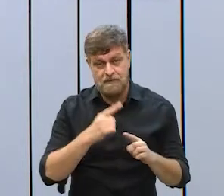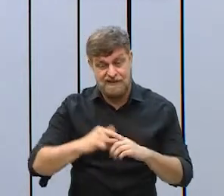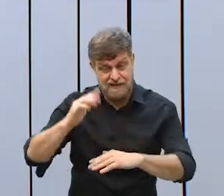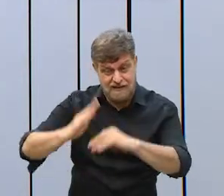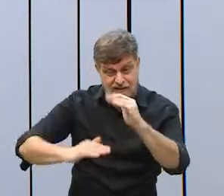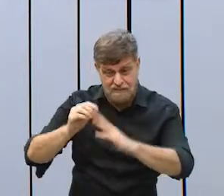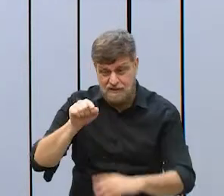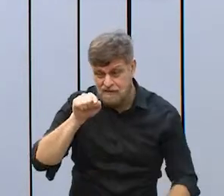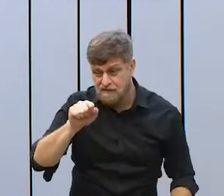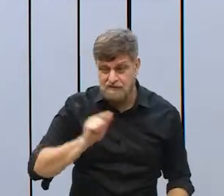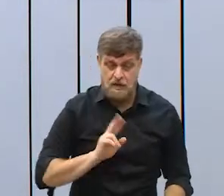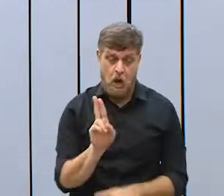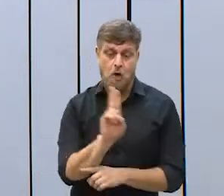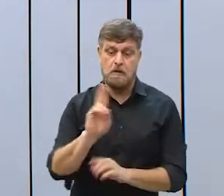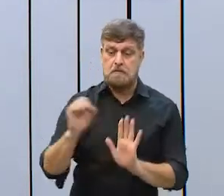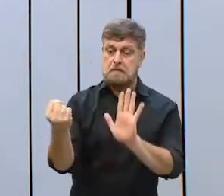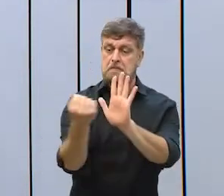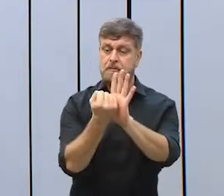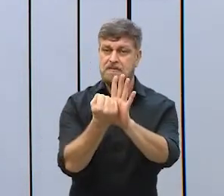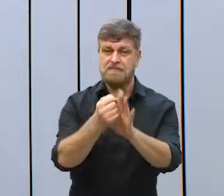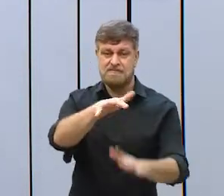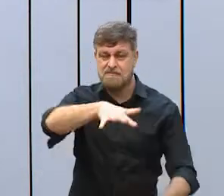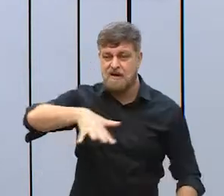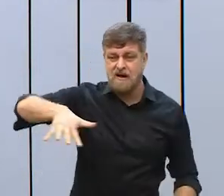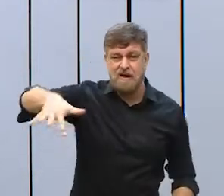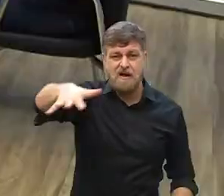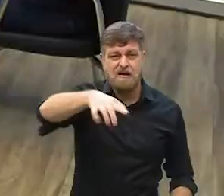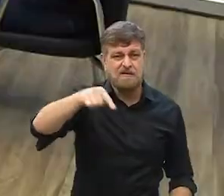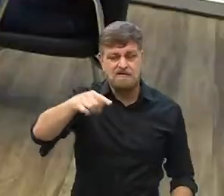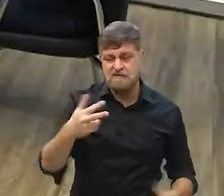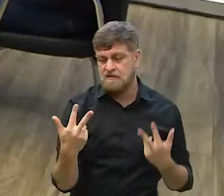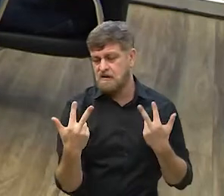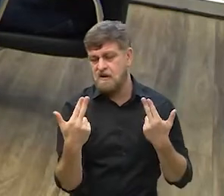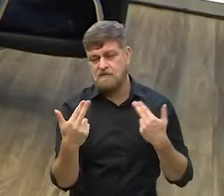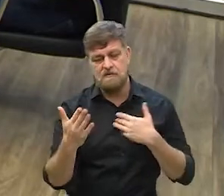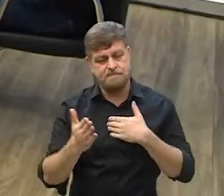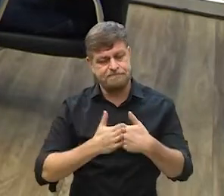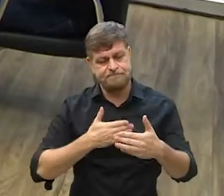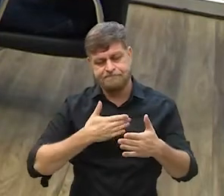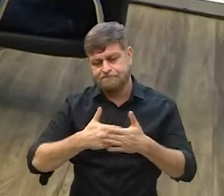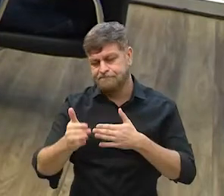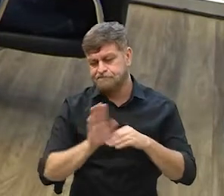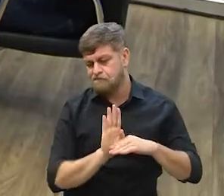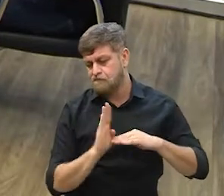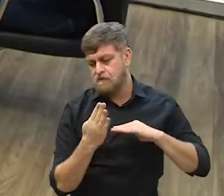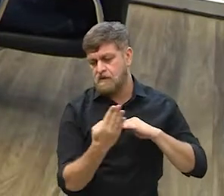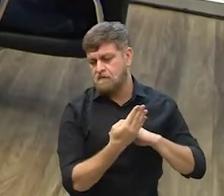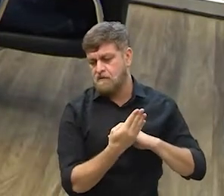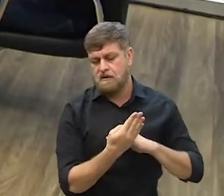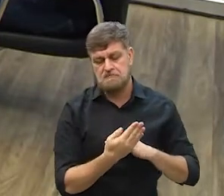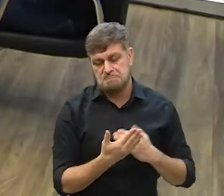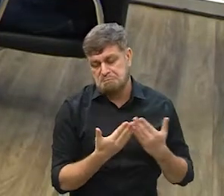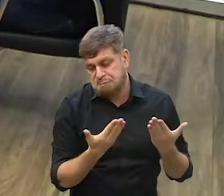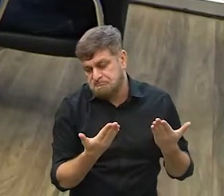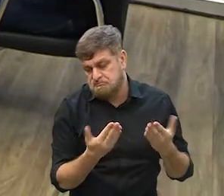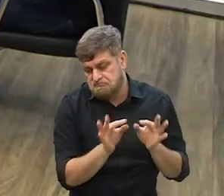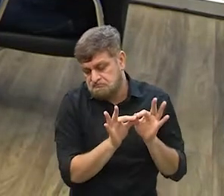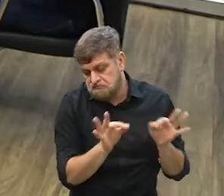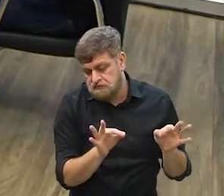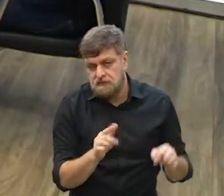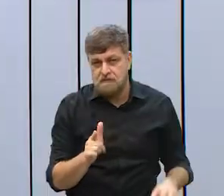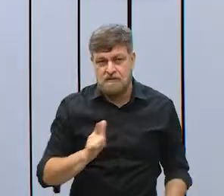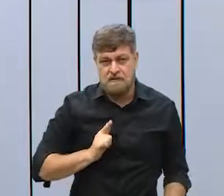prática somos um distrito, mas a regional nossa é a mesma regional de qualquer outro bairro que não é um distrito. Sim.